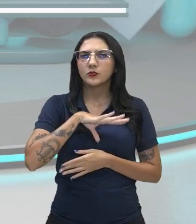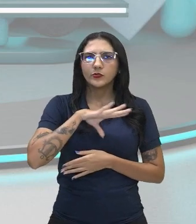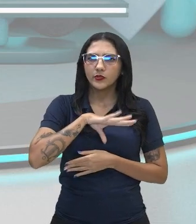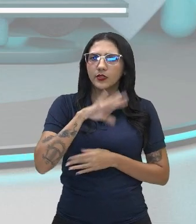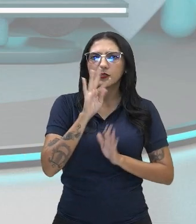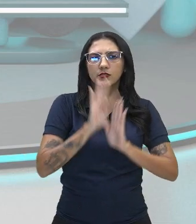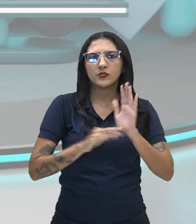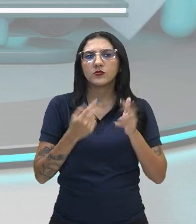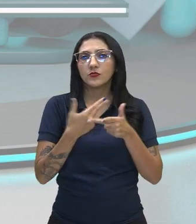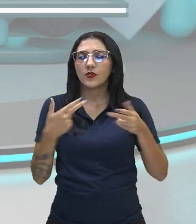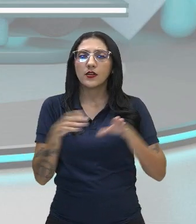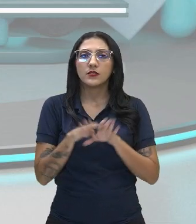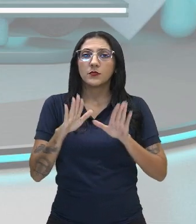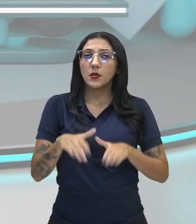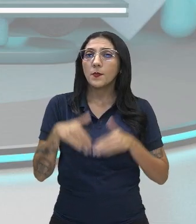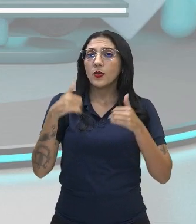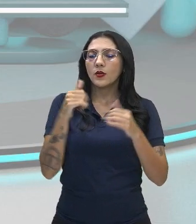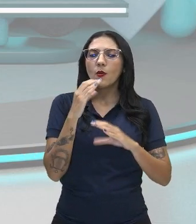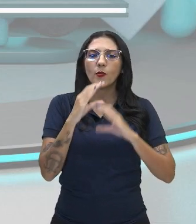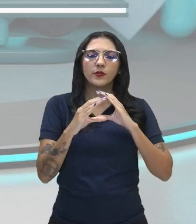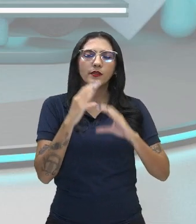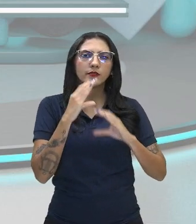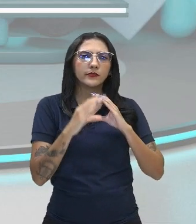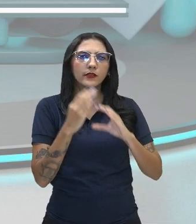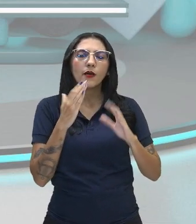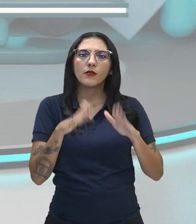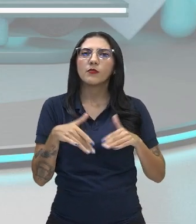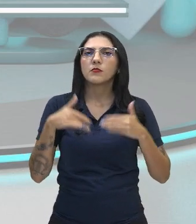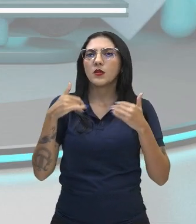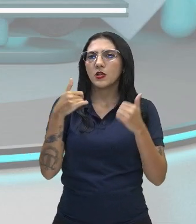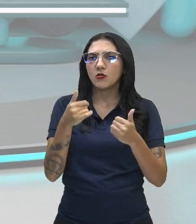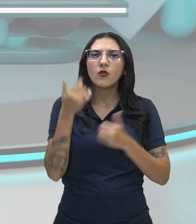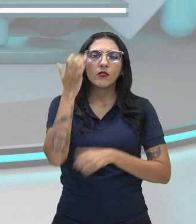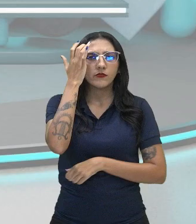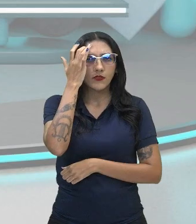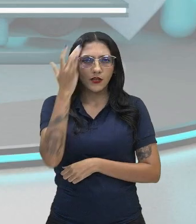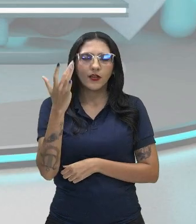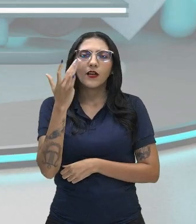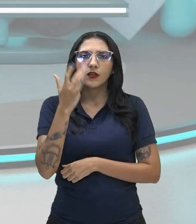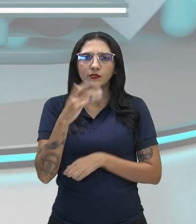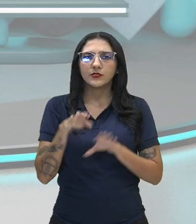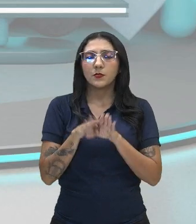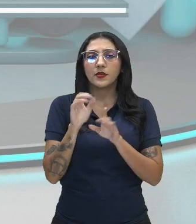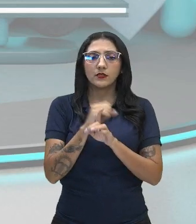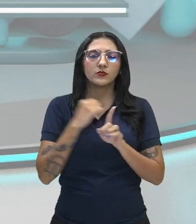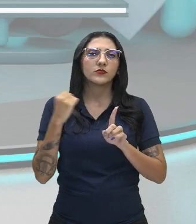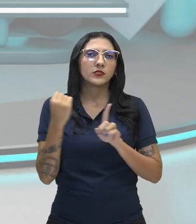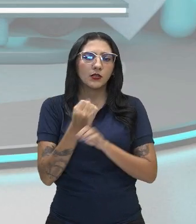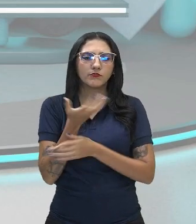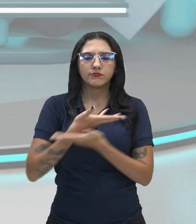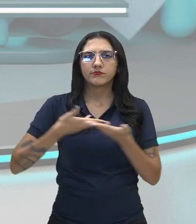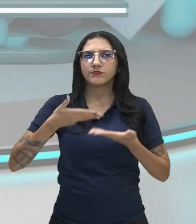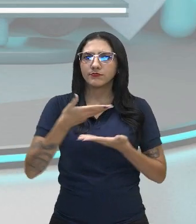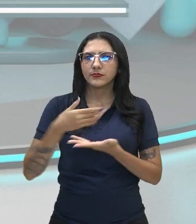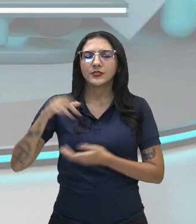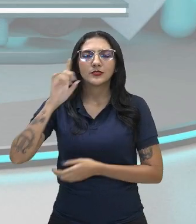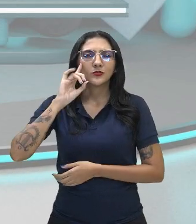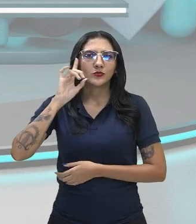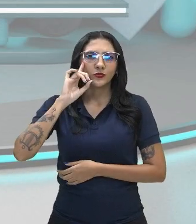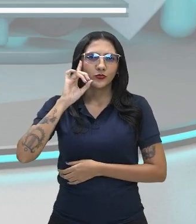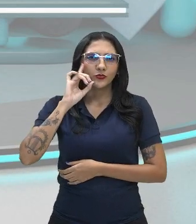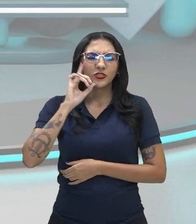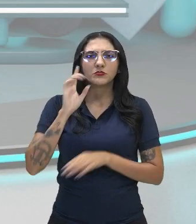nos comunicar, assim, de forma mais clara e eficiente na vida, na sociedade, no nosso cotidiano,